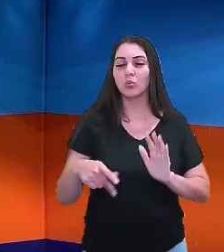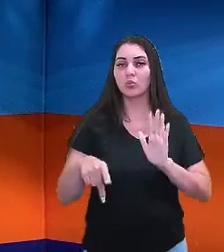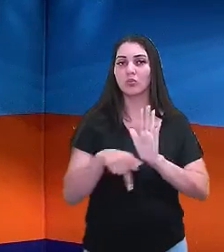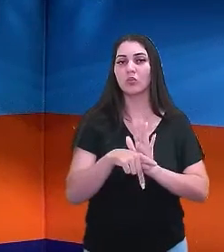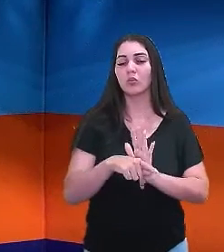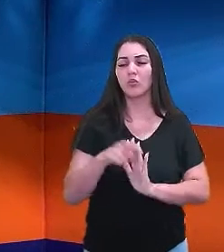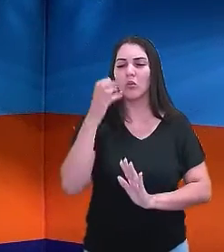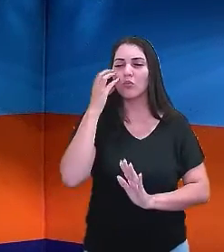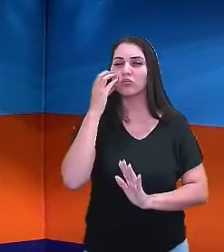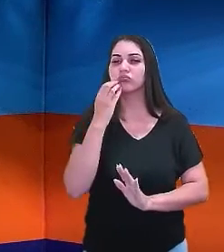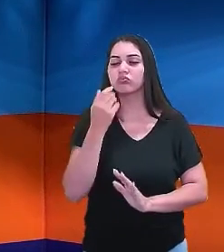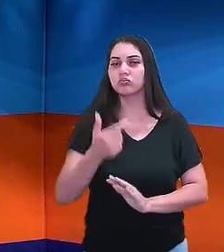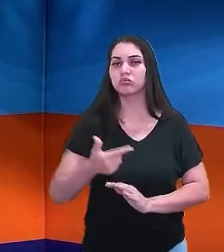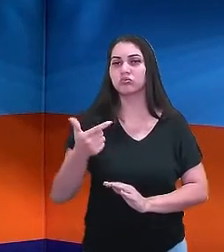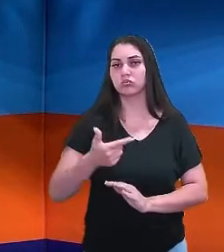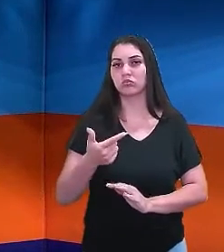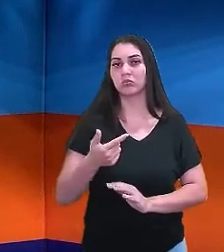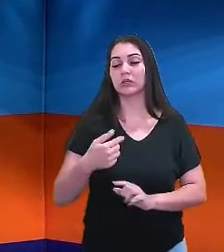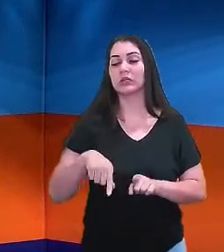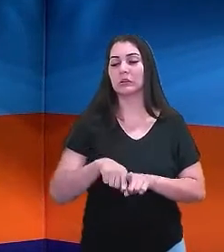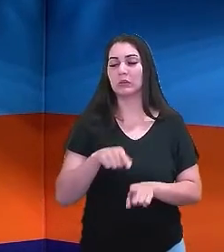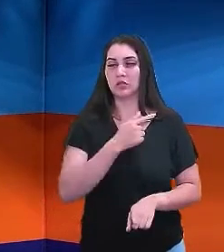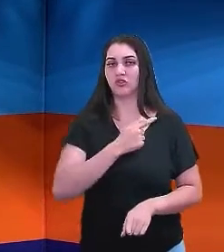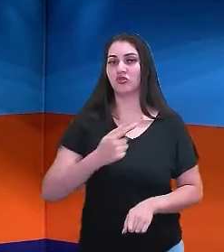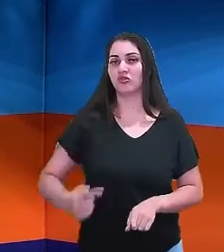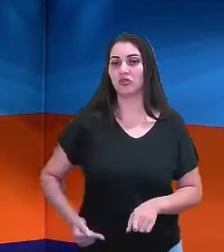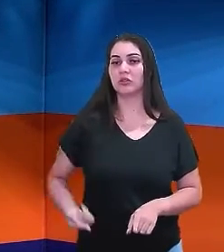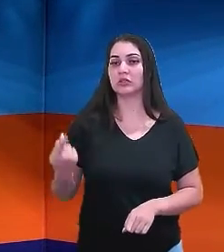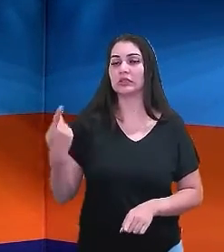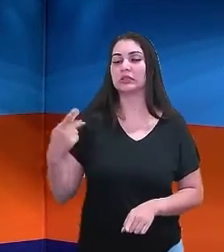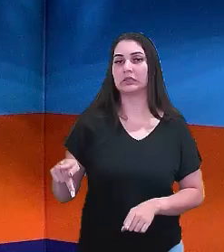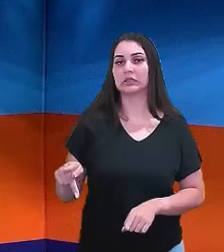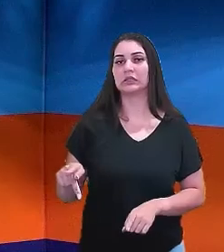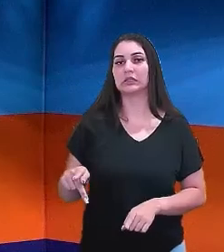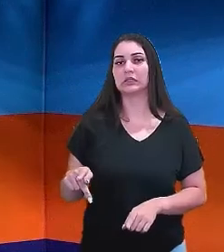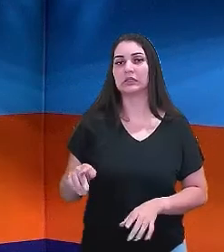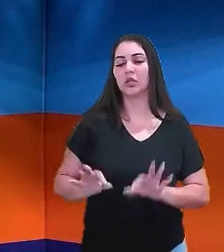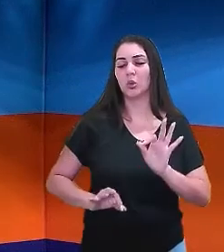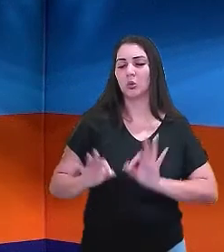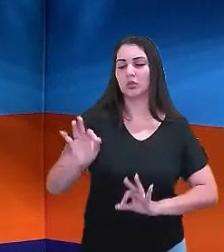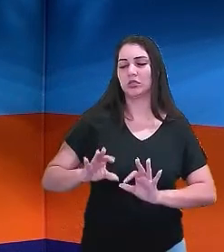Pedro II, e a gerência dele com relação